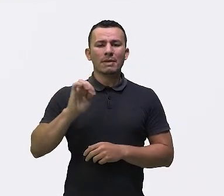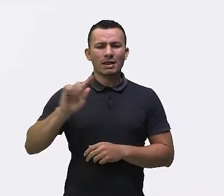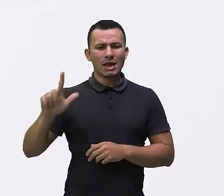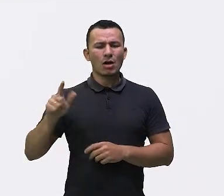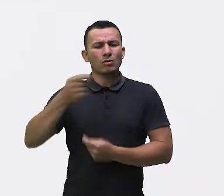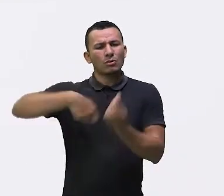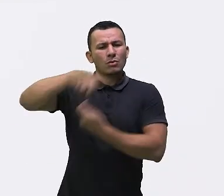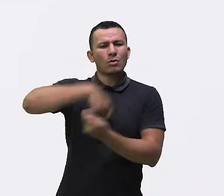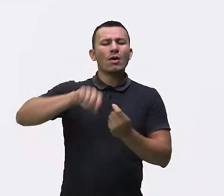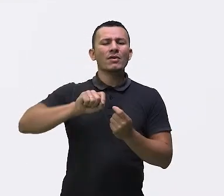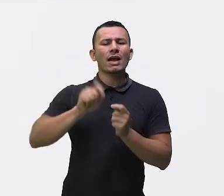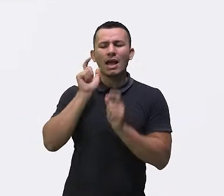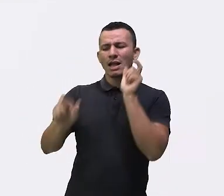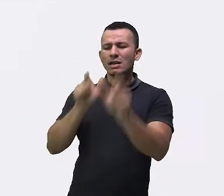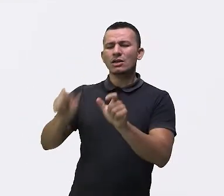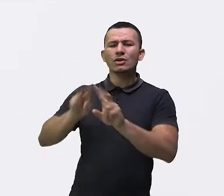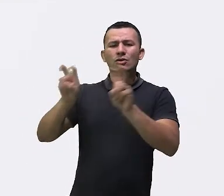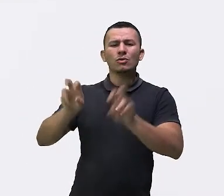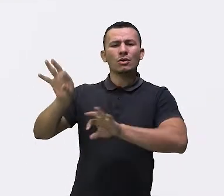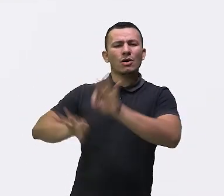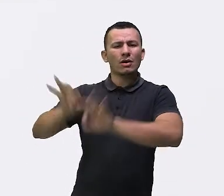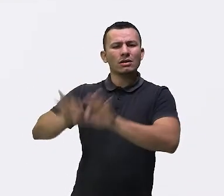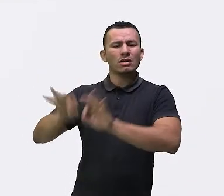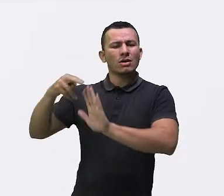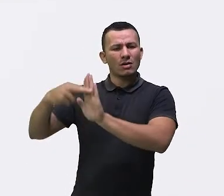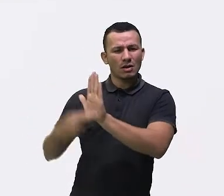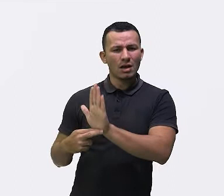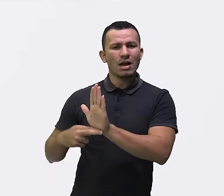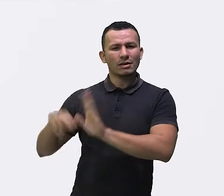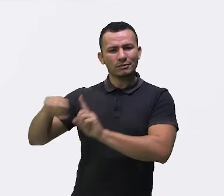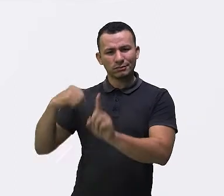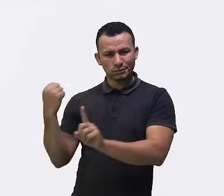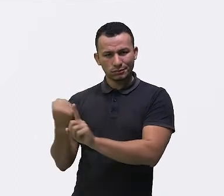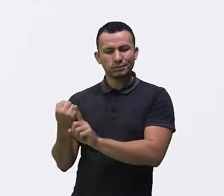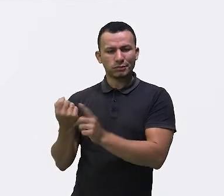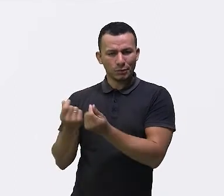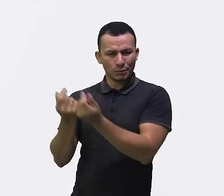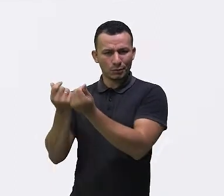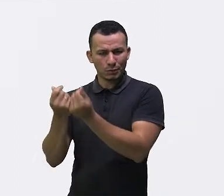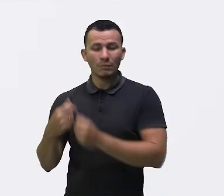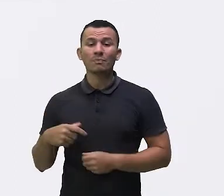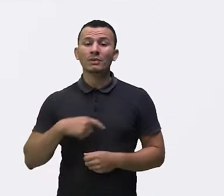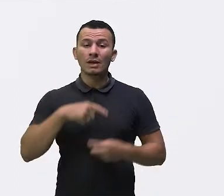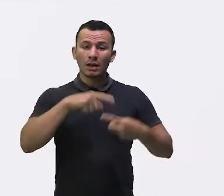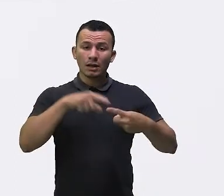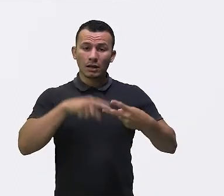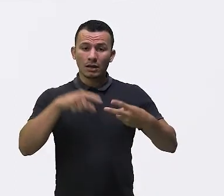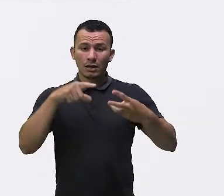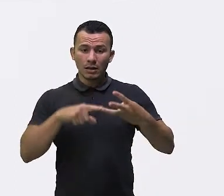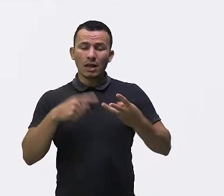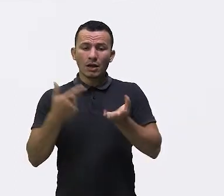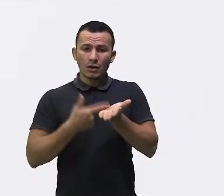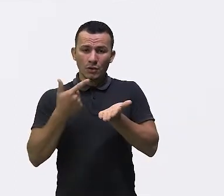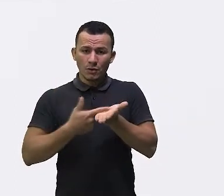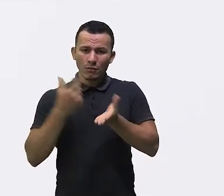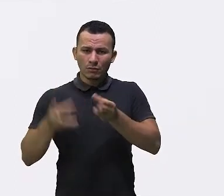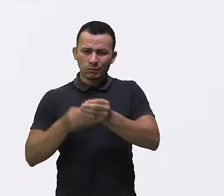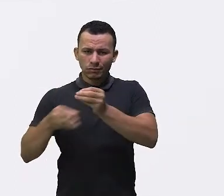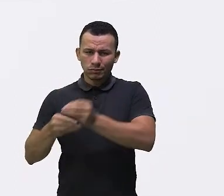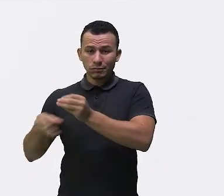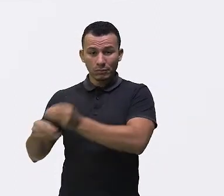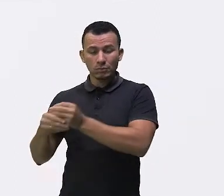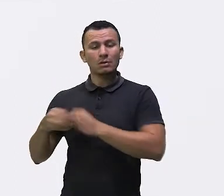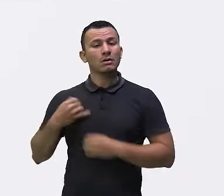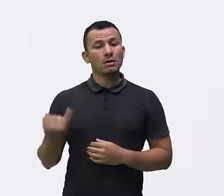à economia capitalista, e esta obra é composta de 3 volumes e é muito importante